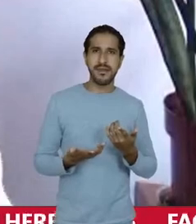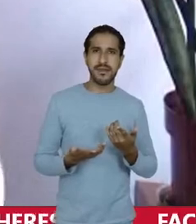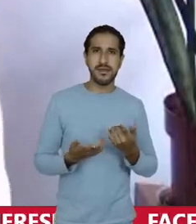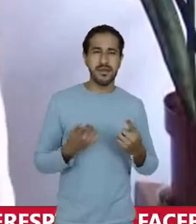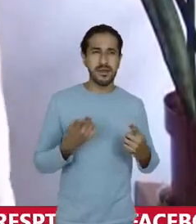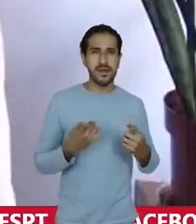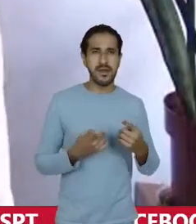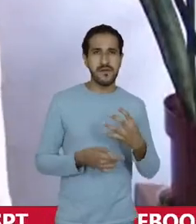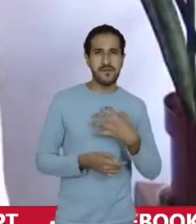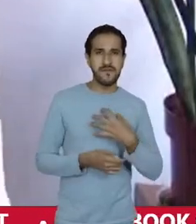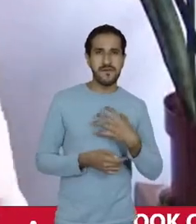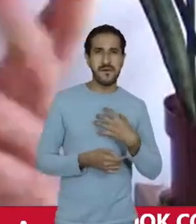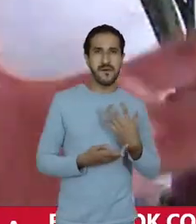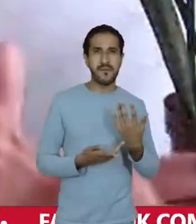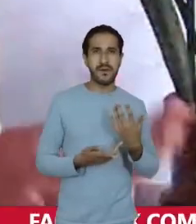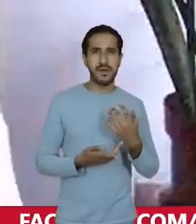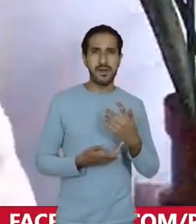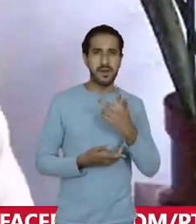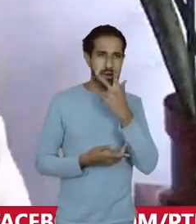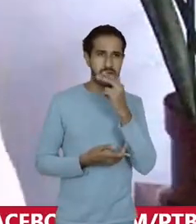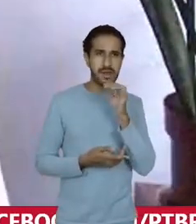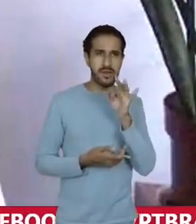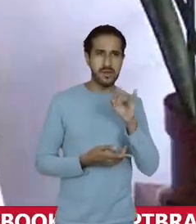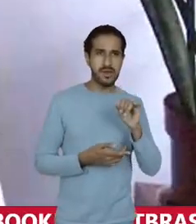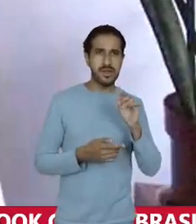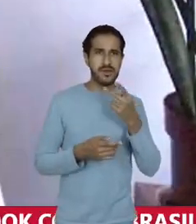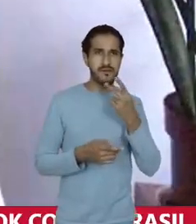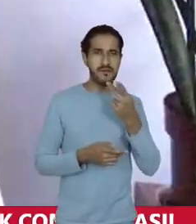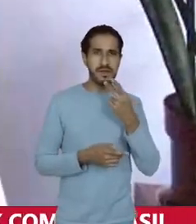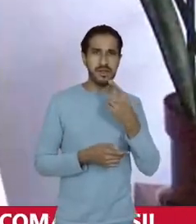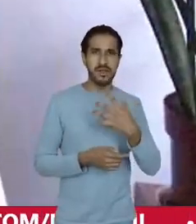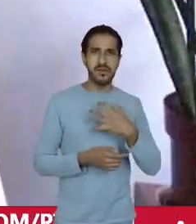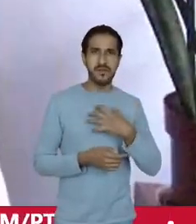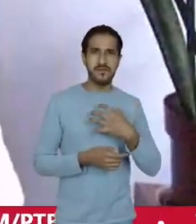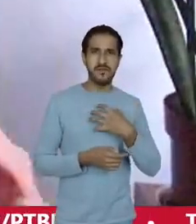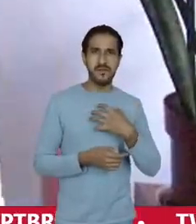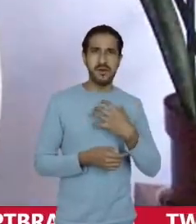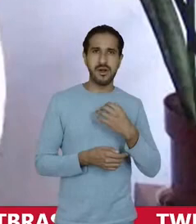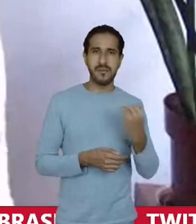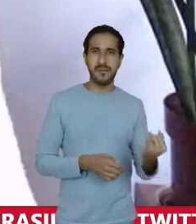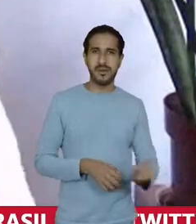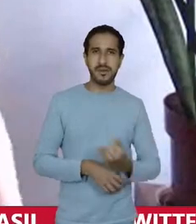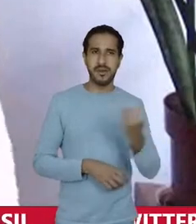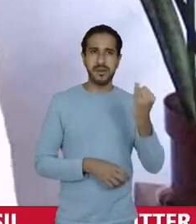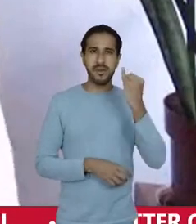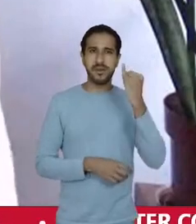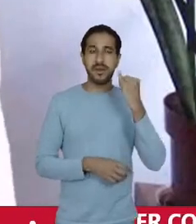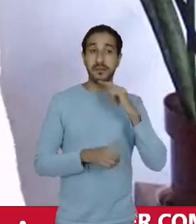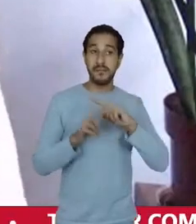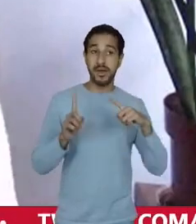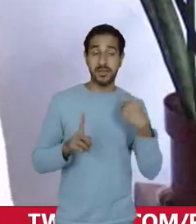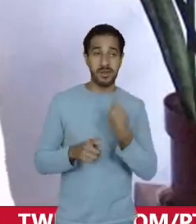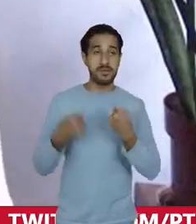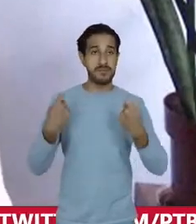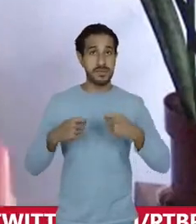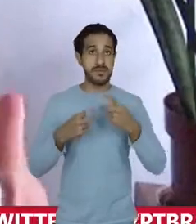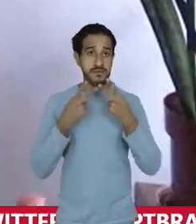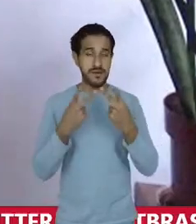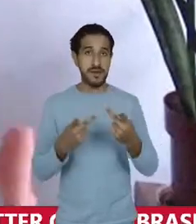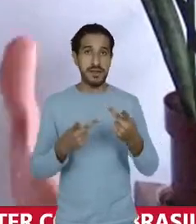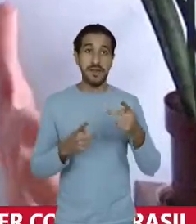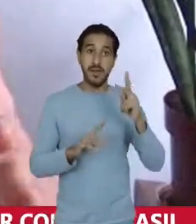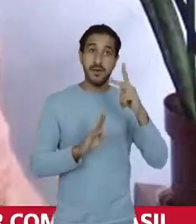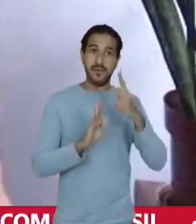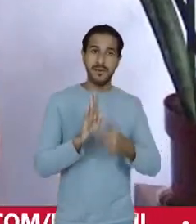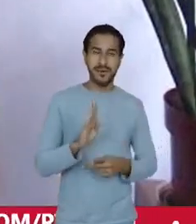uma tática, né? Acho que a Antônia já coloca isso de uma maneira muito importante, mas nós precisamos falar.